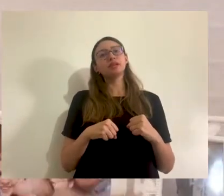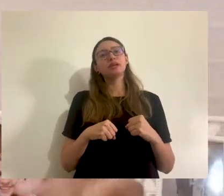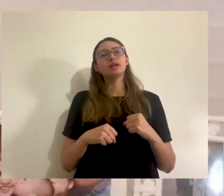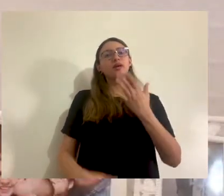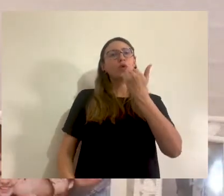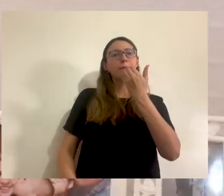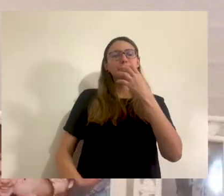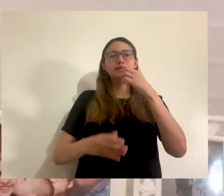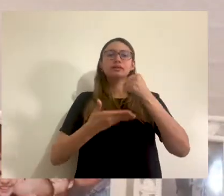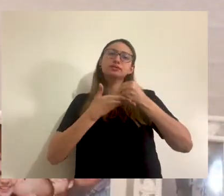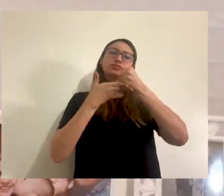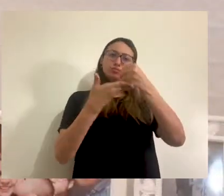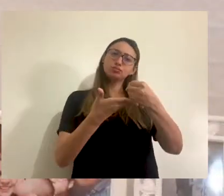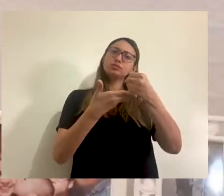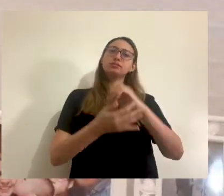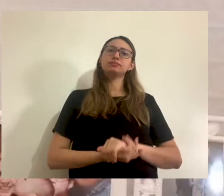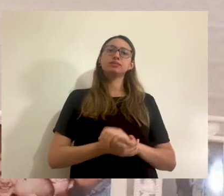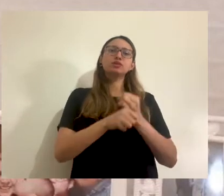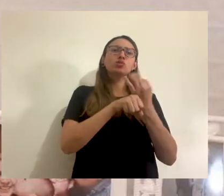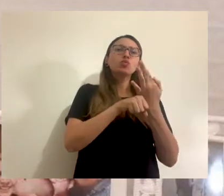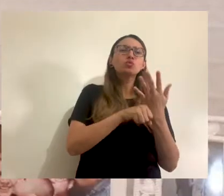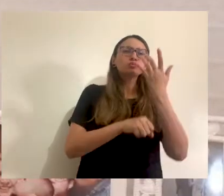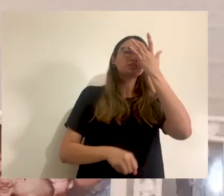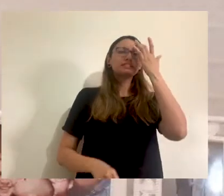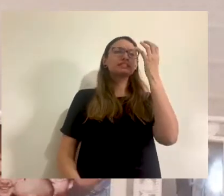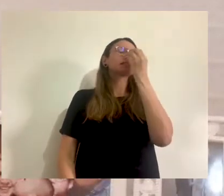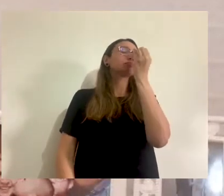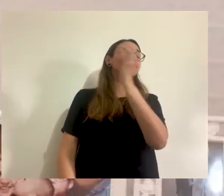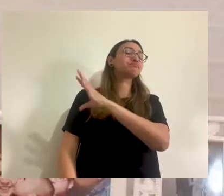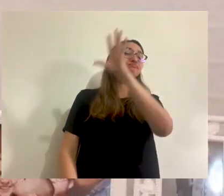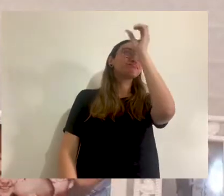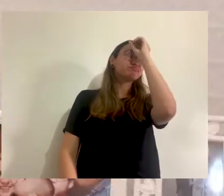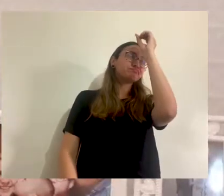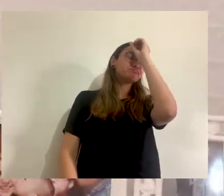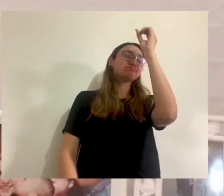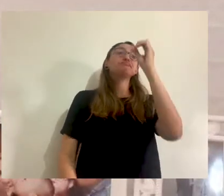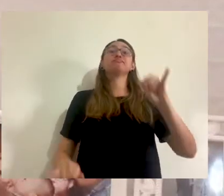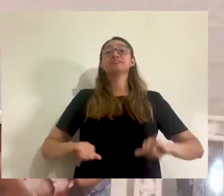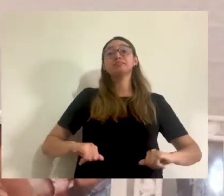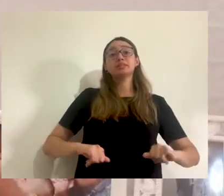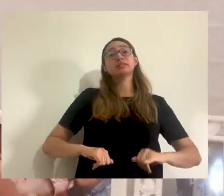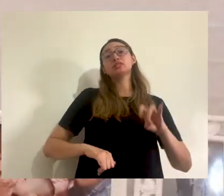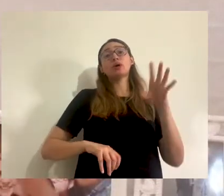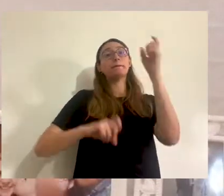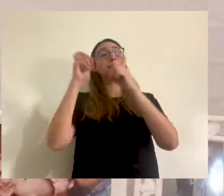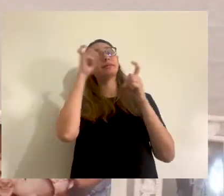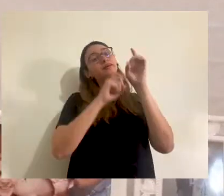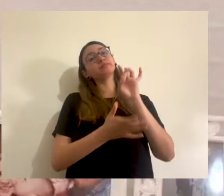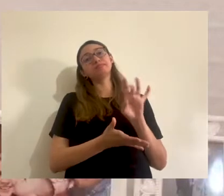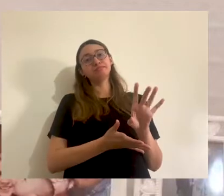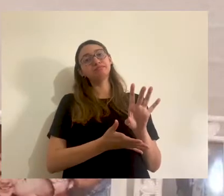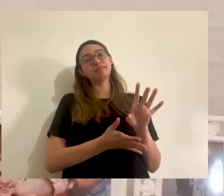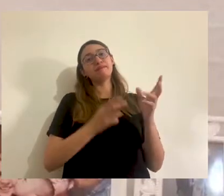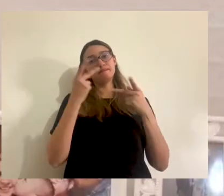despensa seja abastecida? E quantos de nós ignoramos esse sofrimento e às vezes estamos preocupados apenas